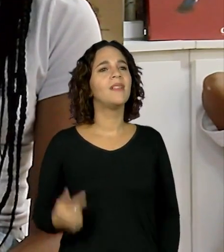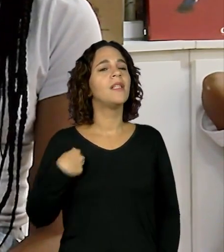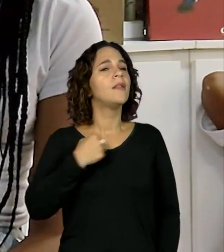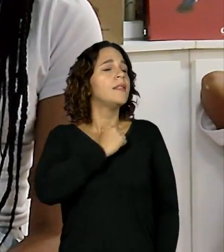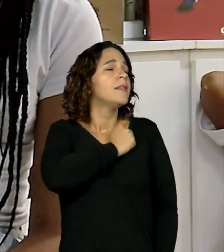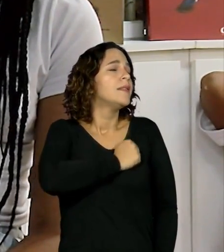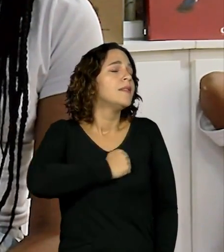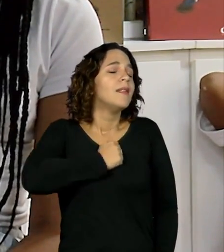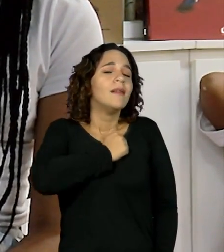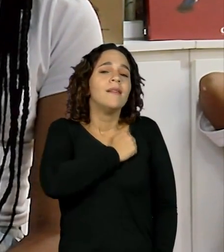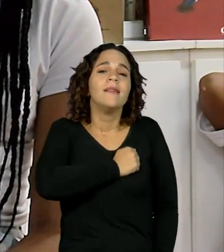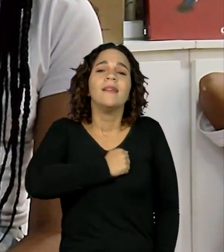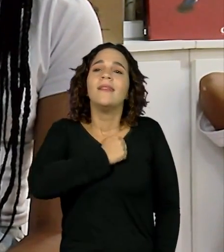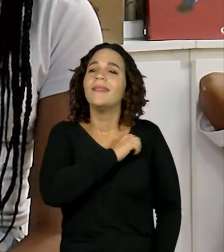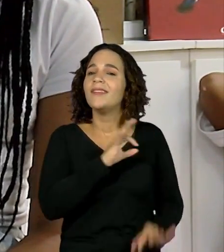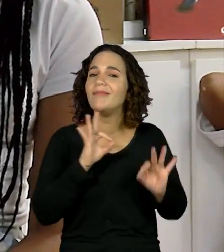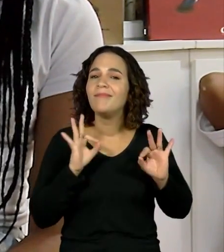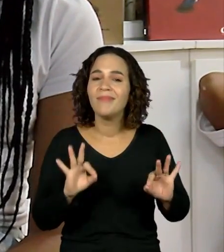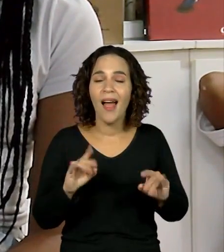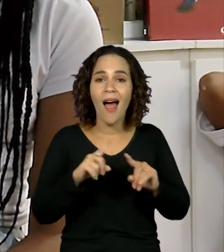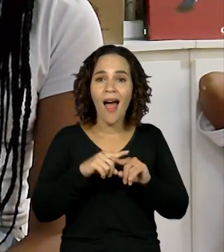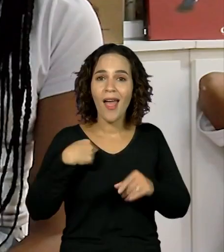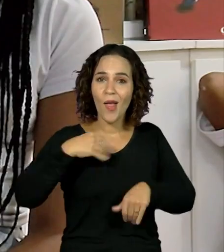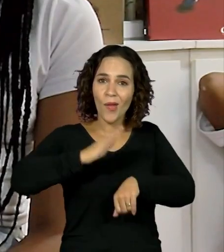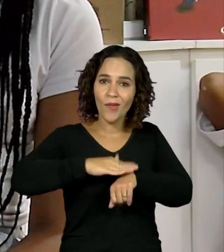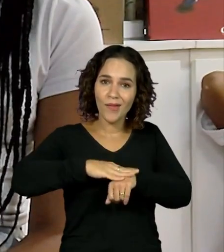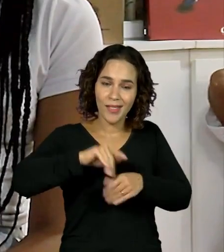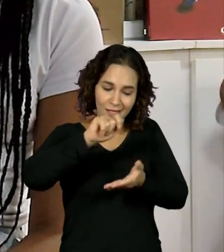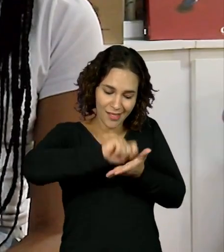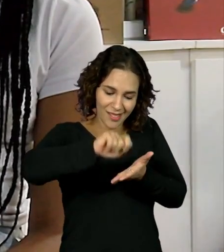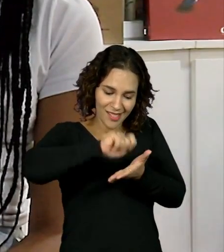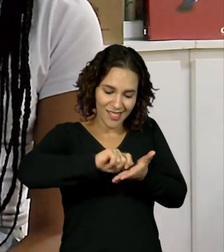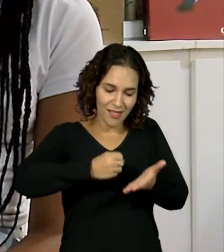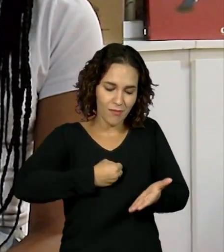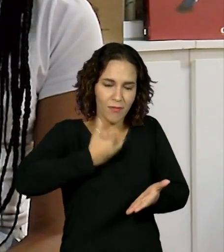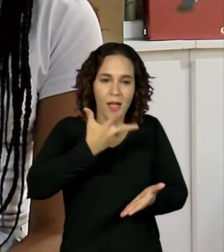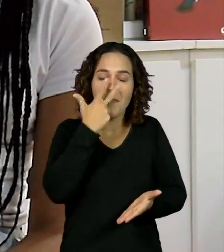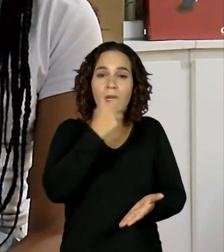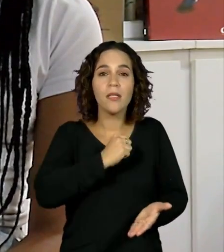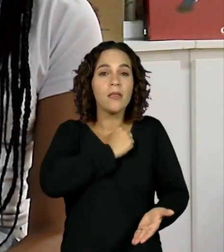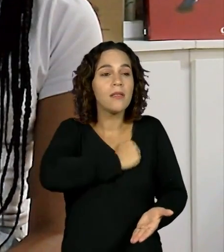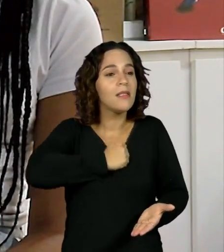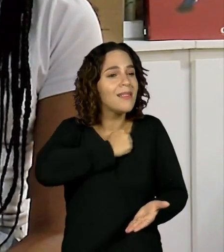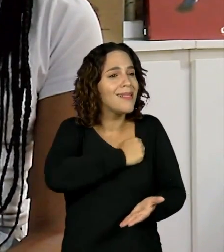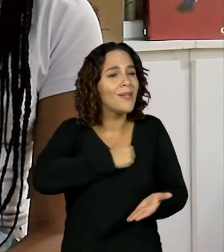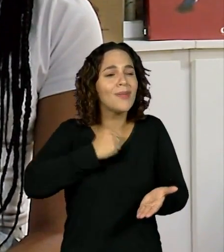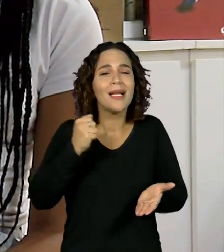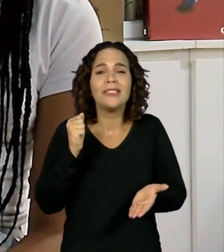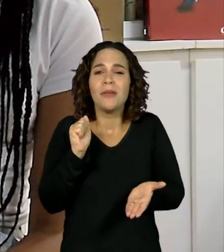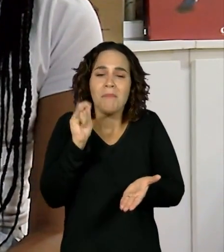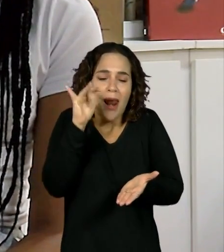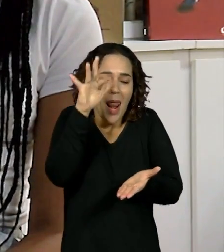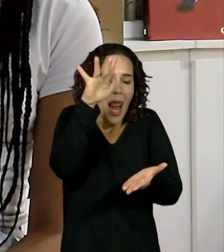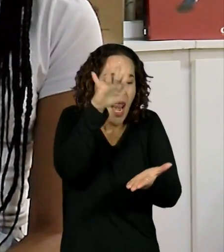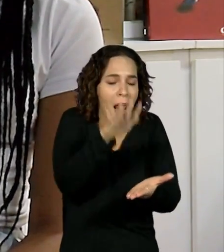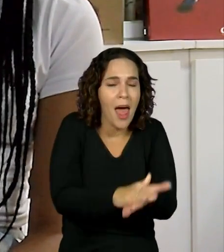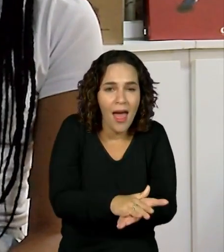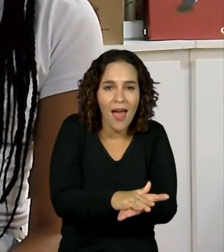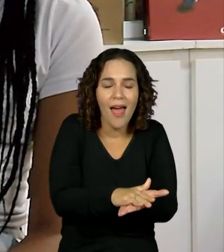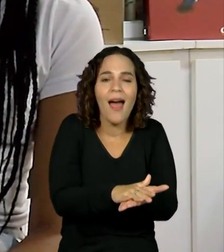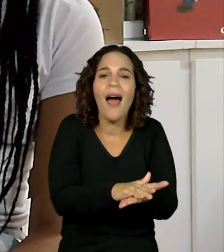saudade dela. E aí, quando eu fiz o poema, me deu, tipo assim, aquela saudade foi vindo cada vez mais. Mas aí também, ao mesmo tempo,